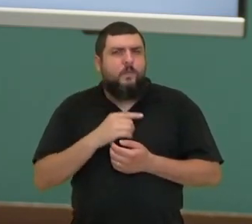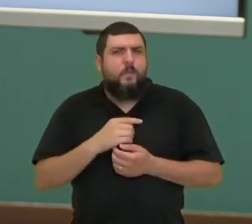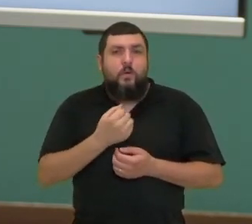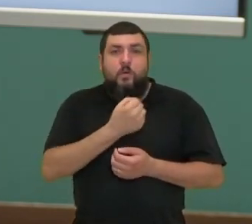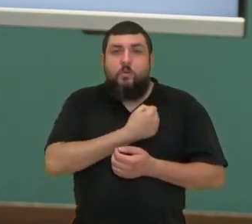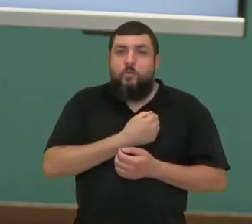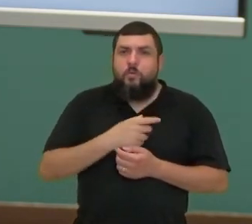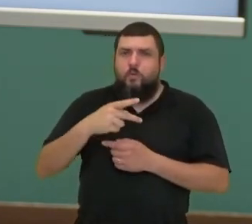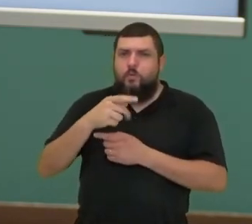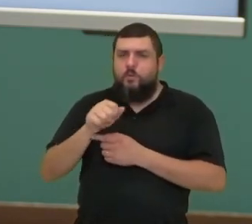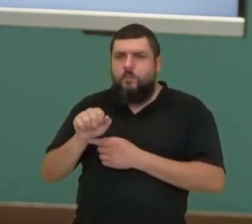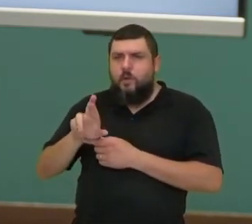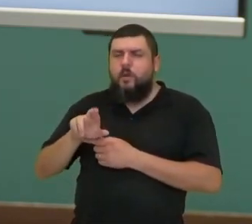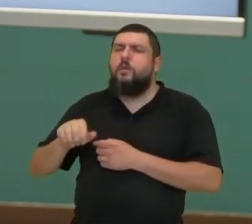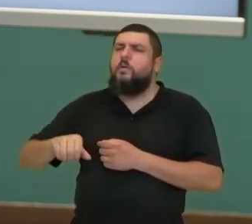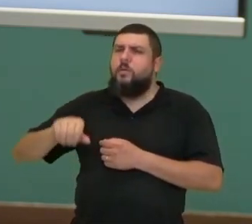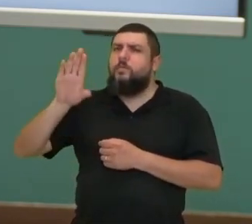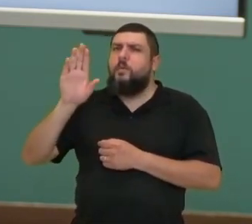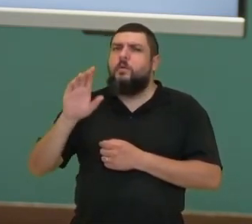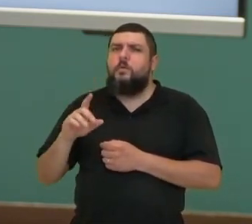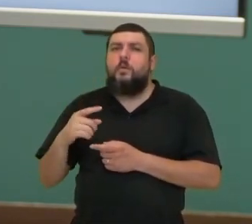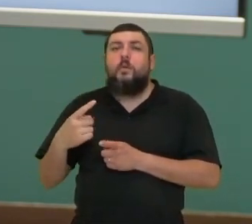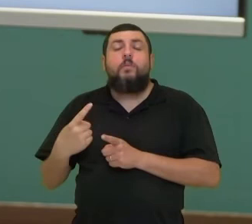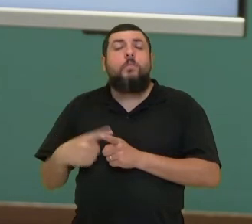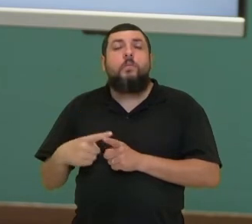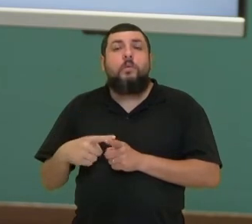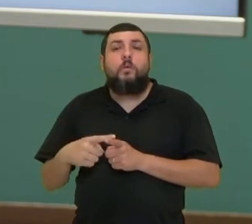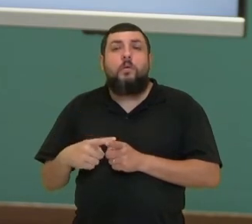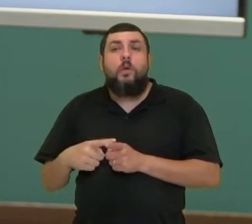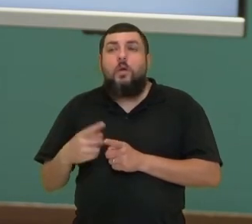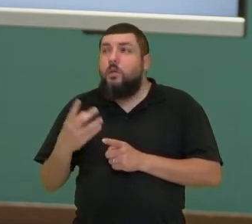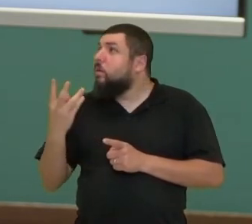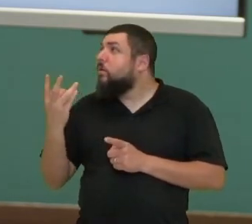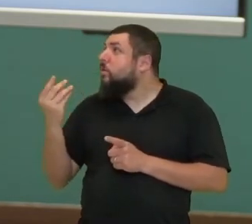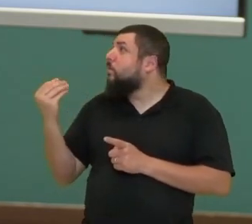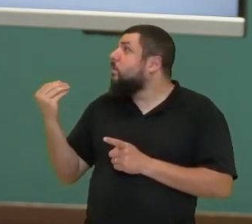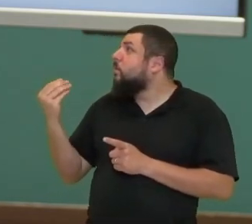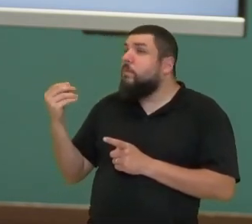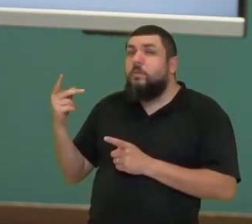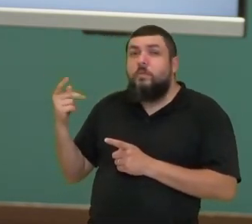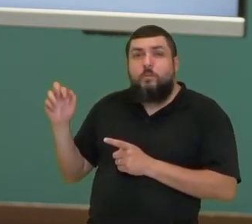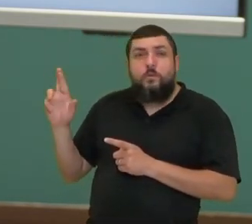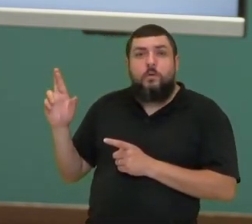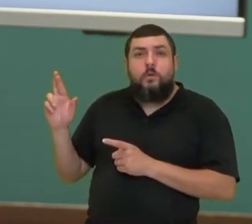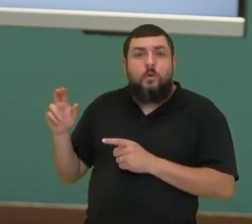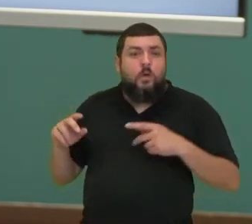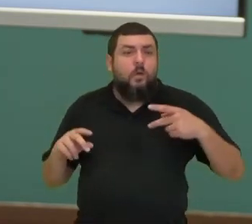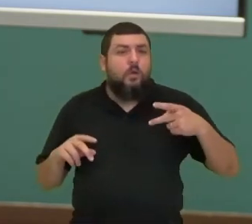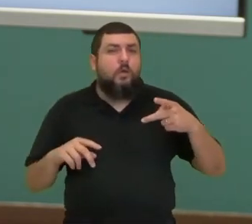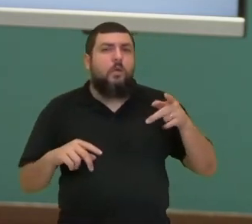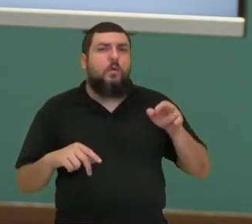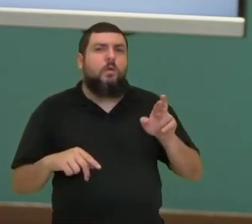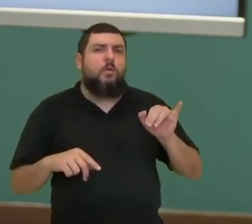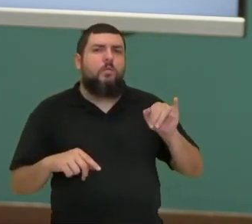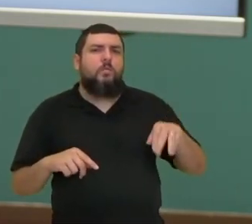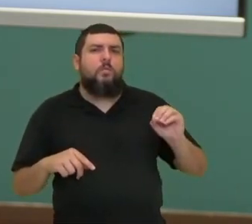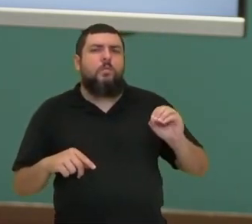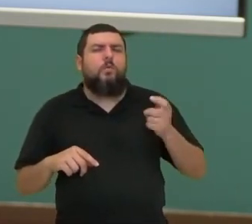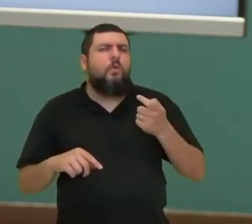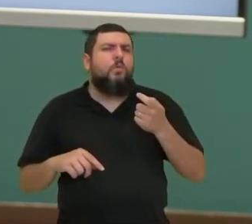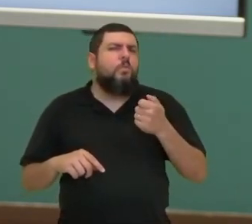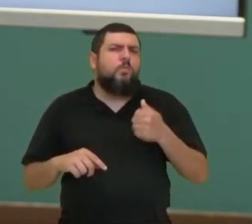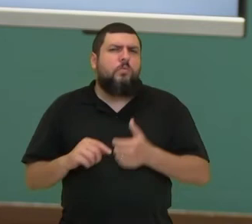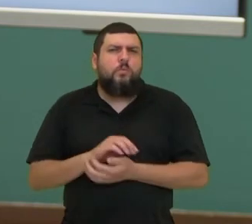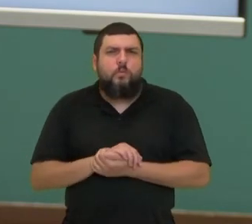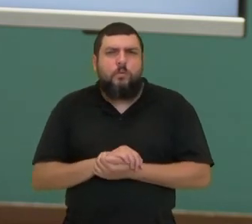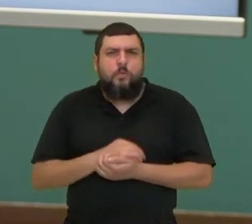mais provável. Por quê? Porque eu tenho mais números pares do que números primos, tá? Eu tenho 15 números